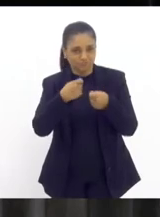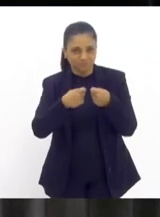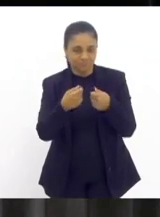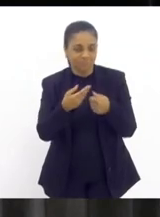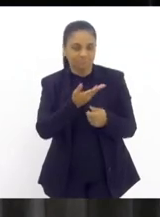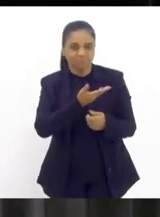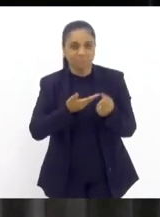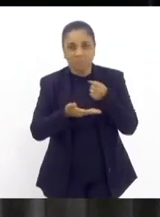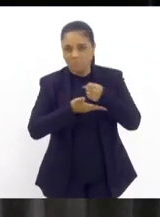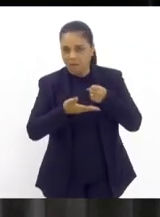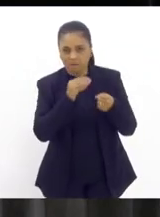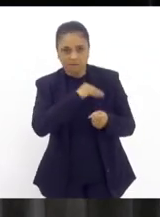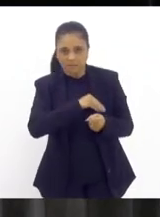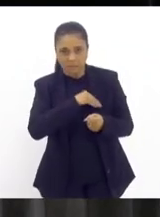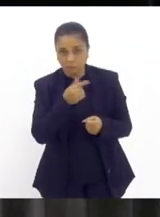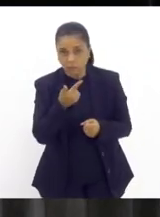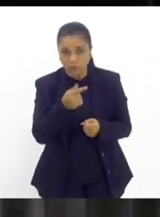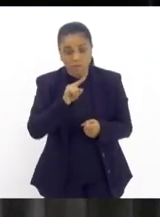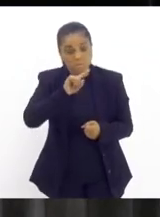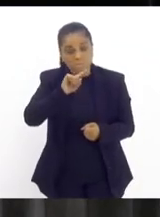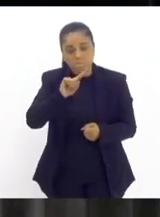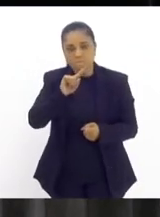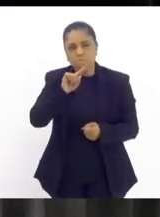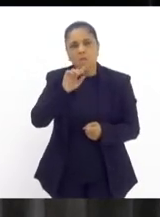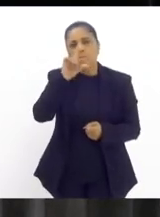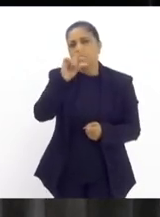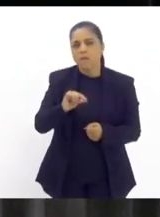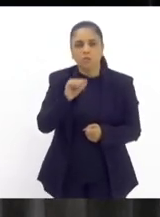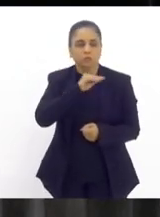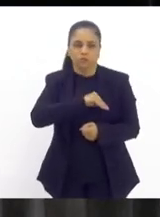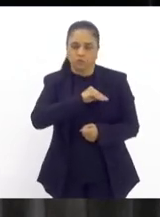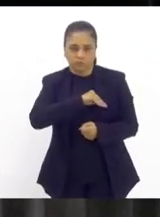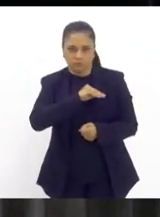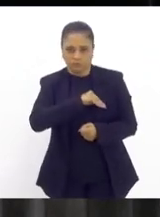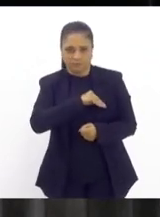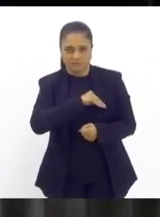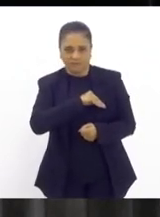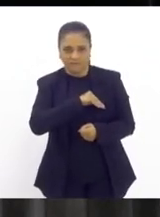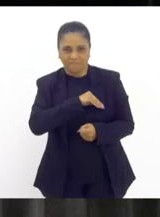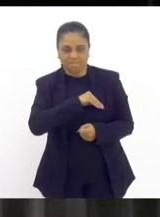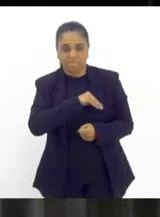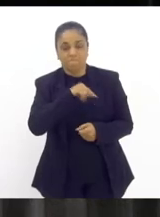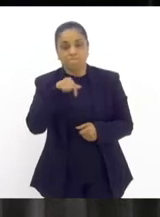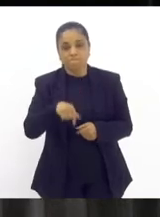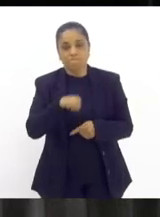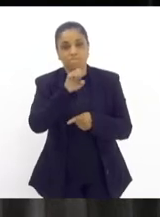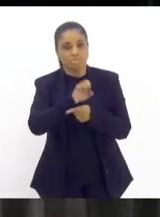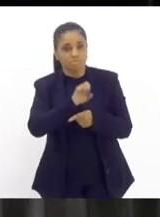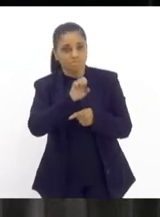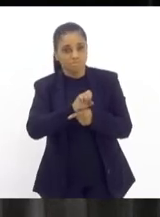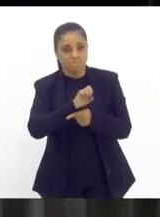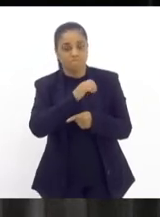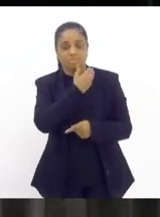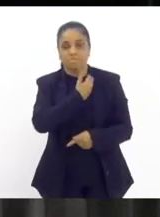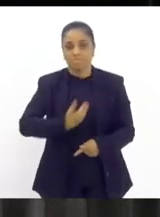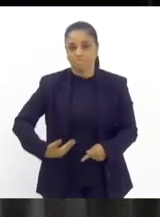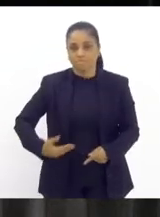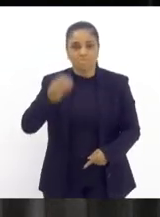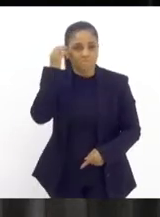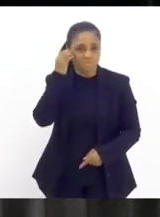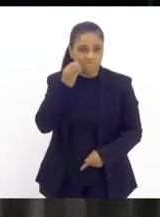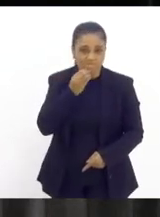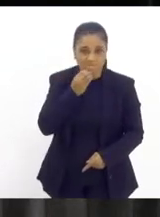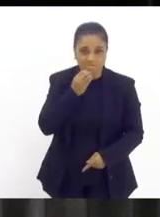muitos deles recebem menos de um salário mínimo e aqui no estado o governador Claudio Castro